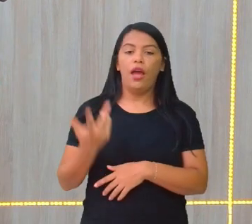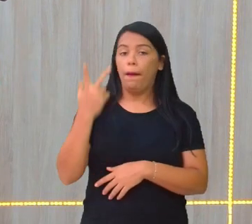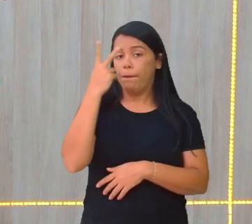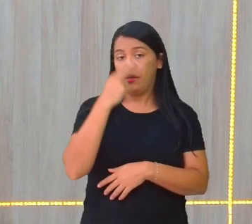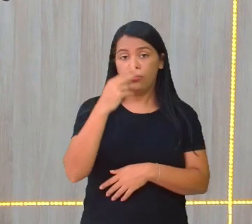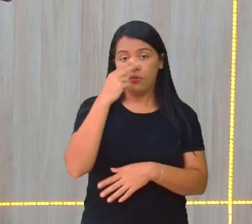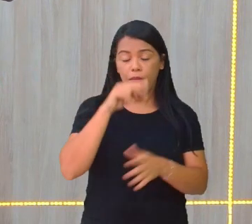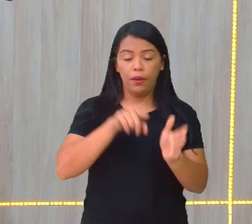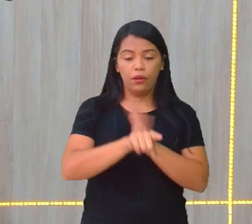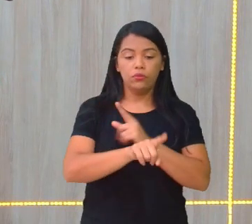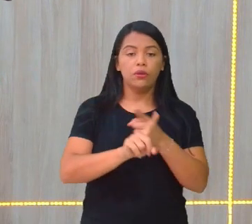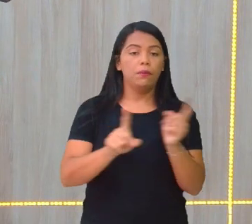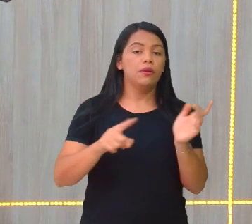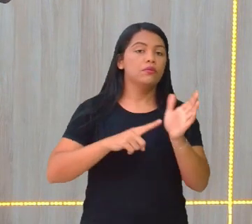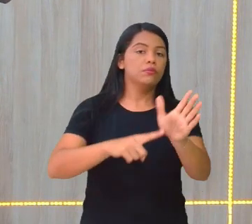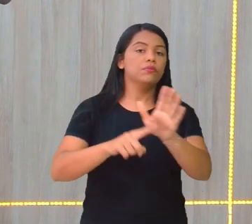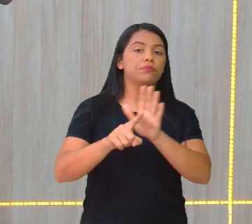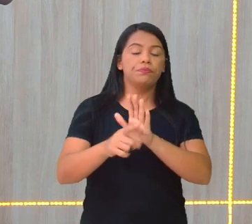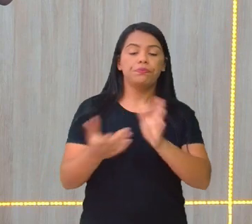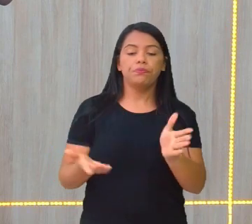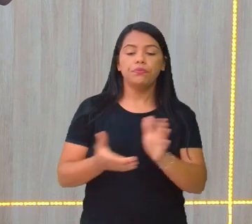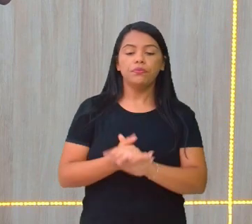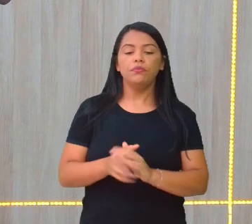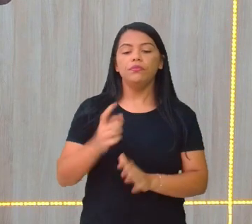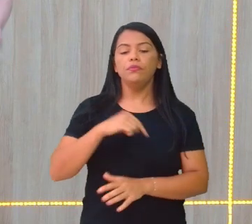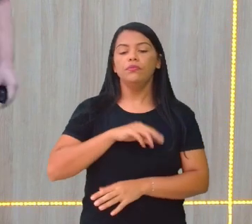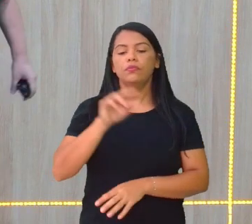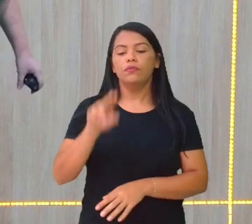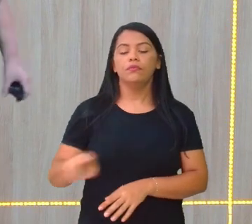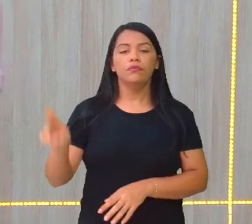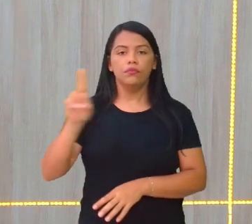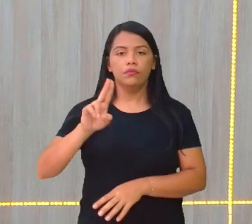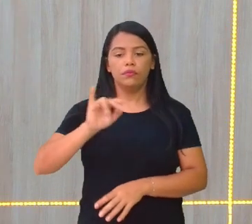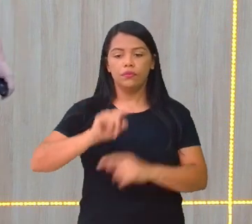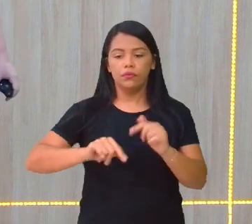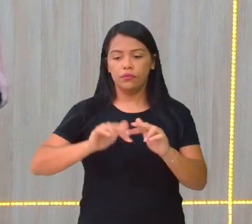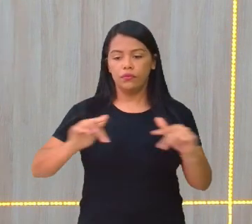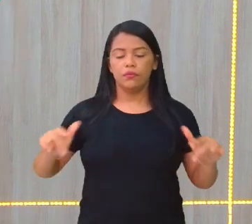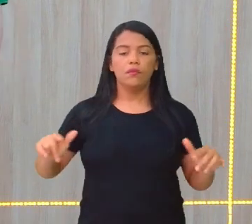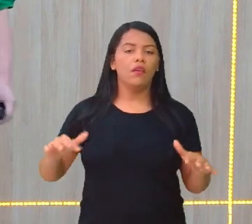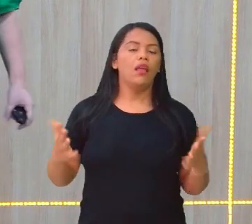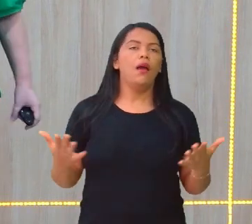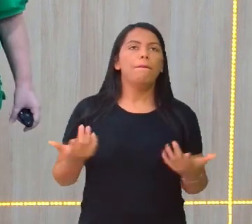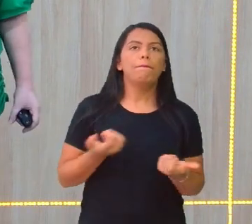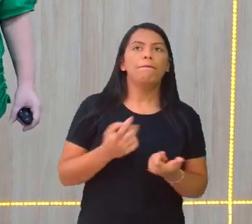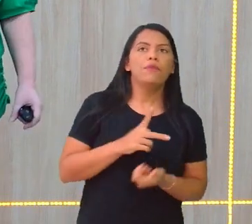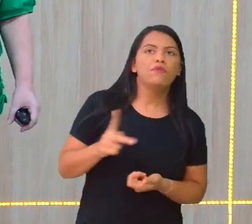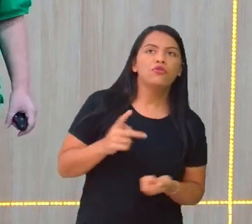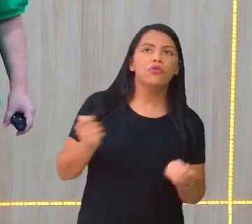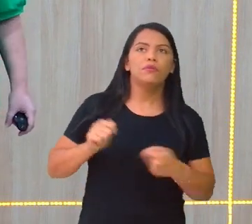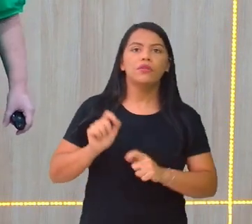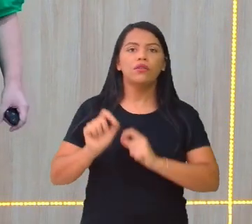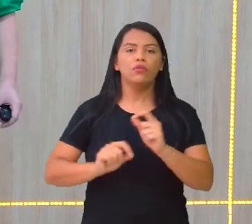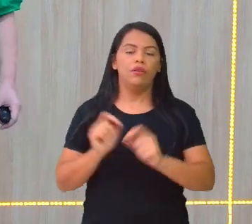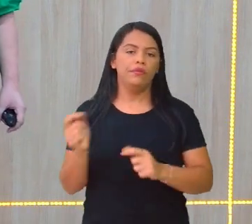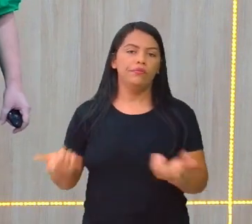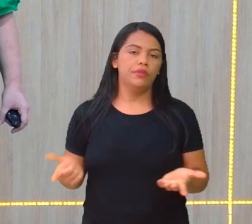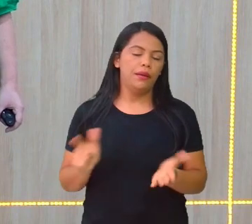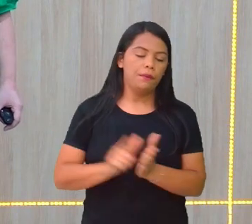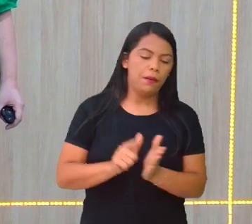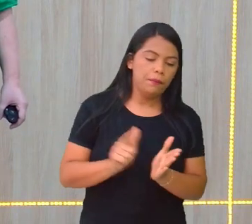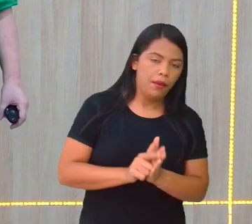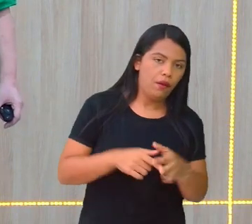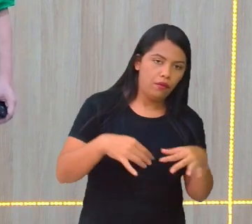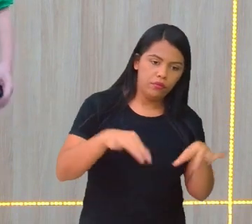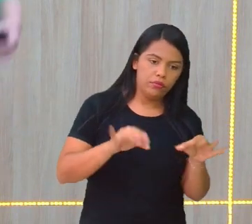particularmente para a gente usar aquele material que eu vou fazer. Professora, o que é que precisa no material? Folha, uma